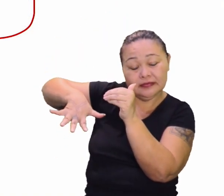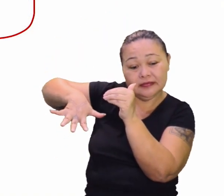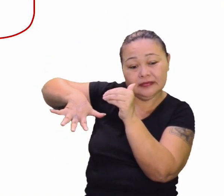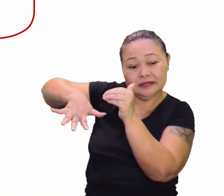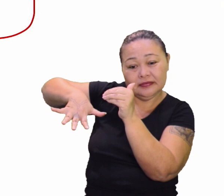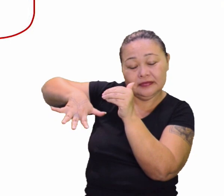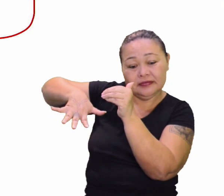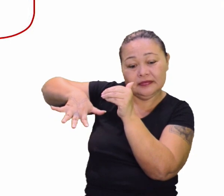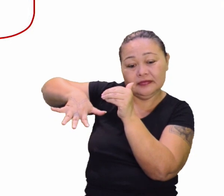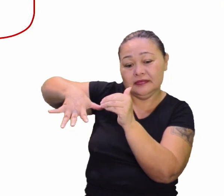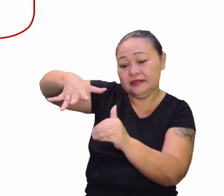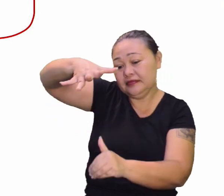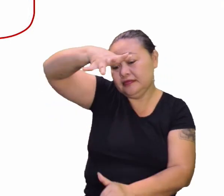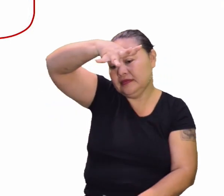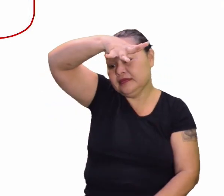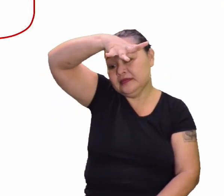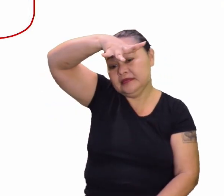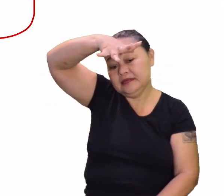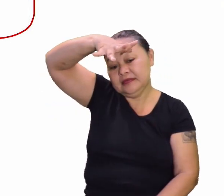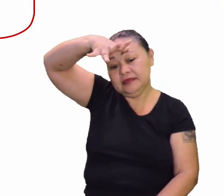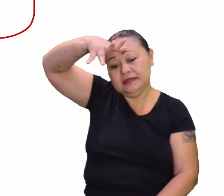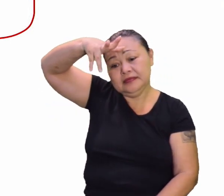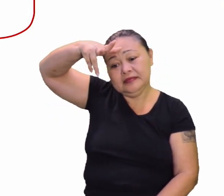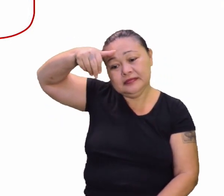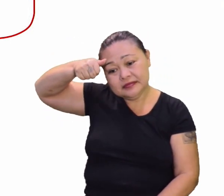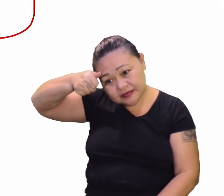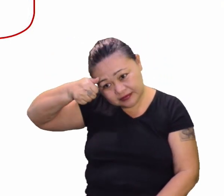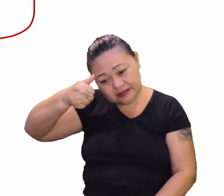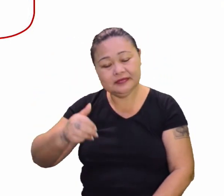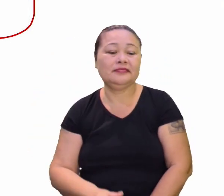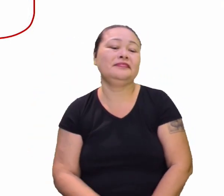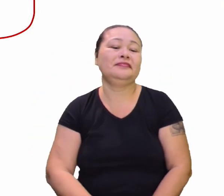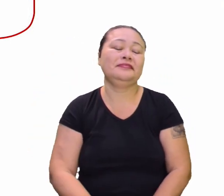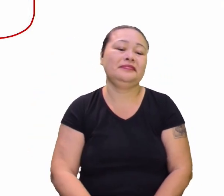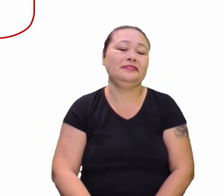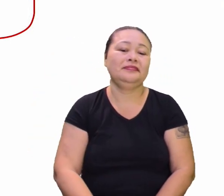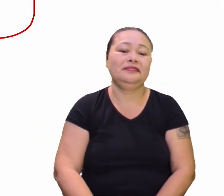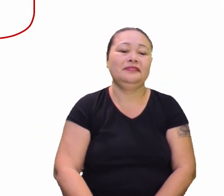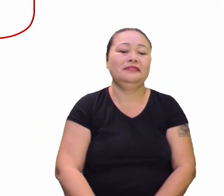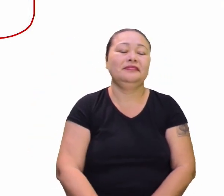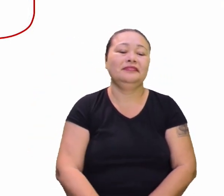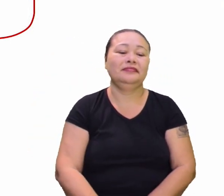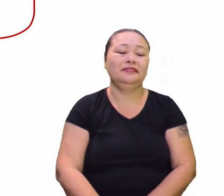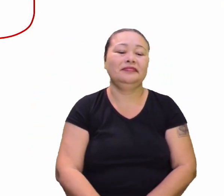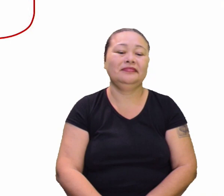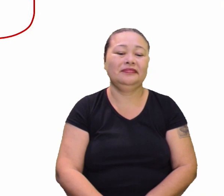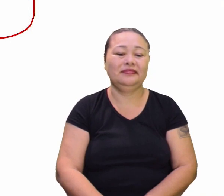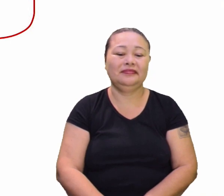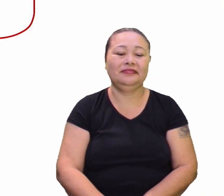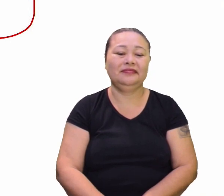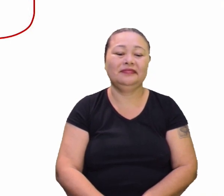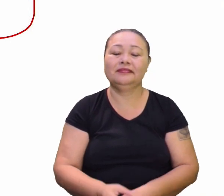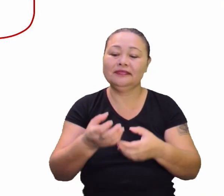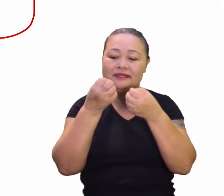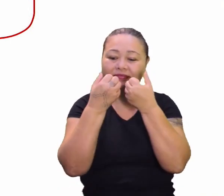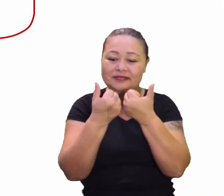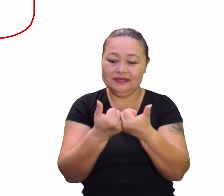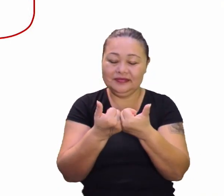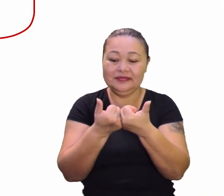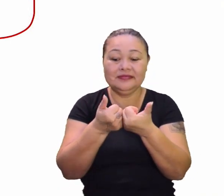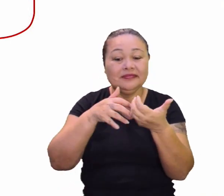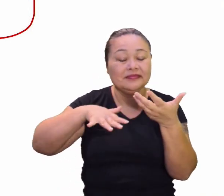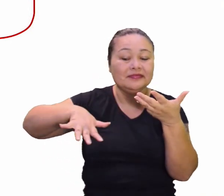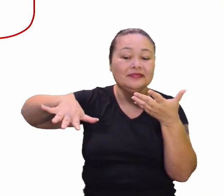restante pertencia ao quem, Rogério? Mato Grosso. Mato Grosso, meu amigo. Muito bem. Então, a